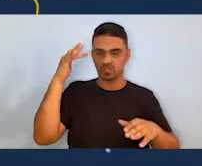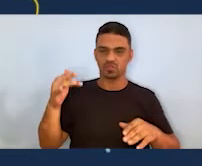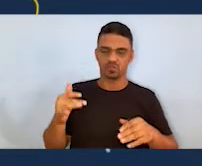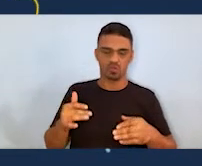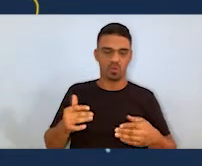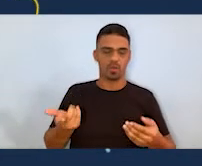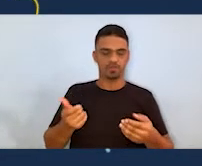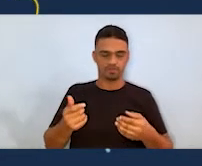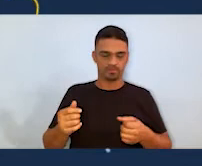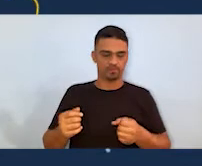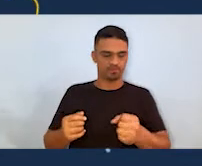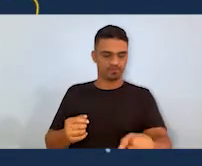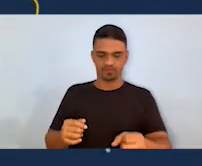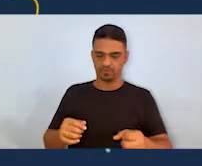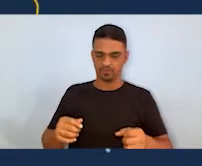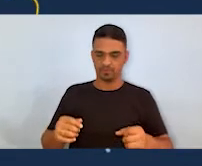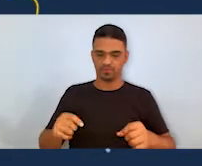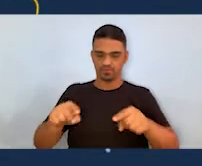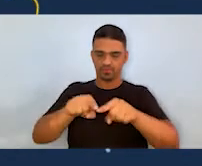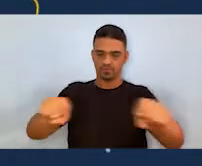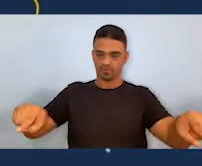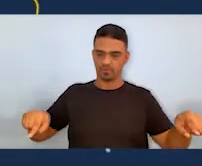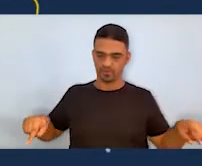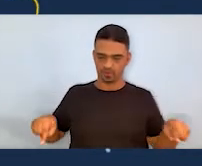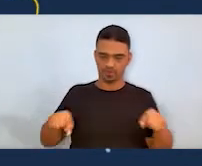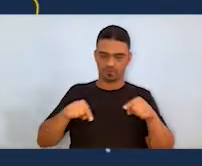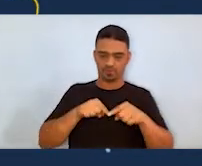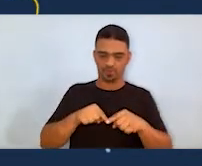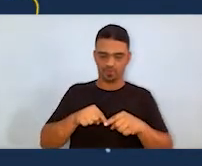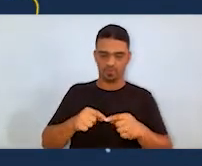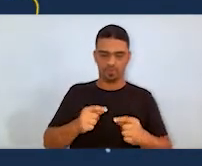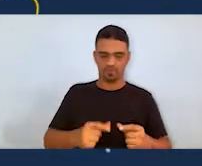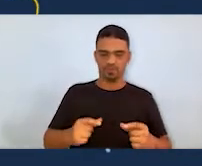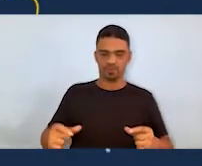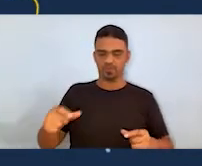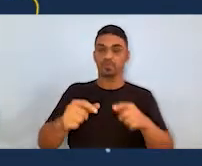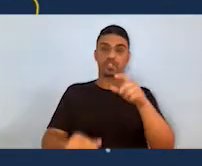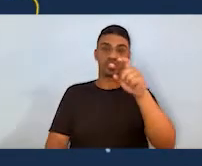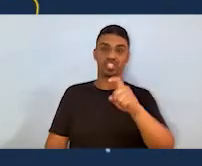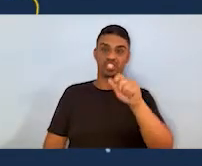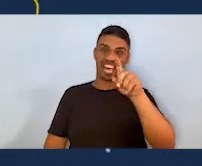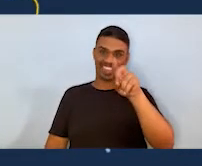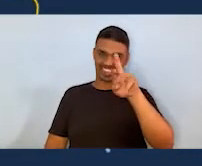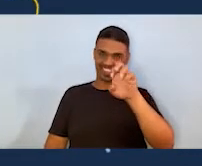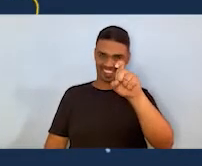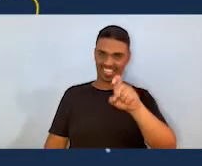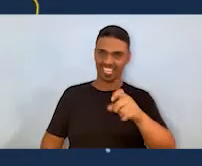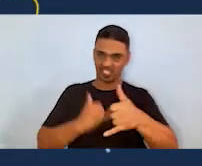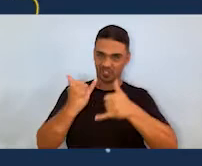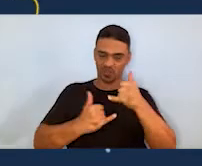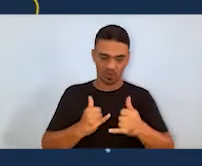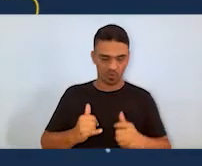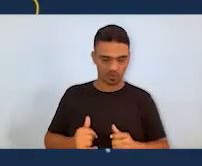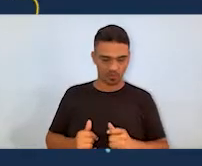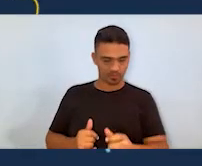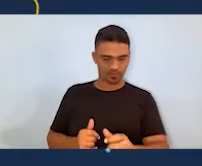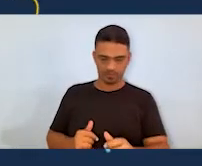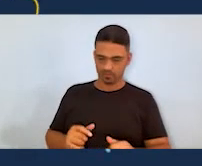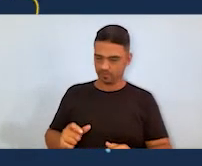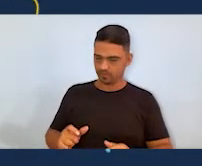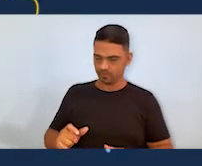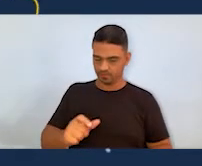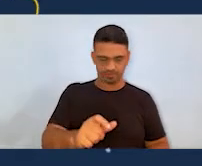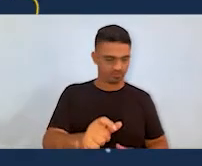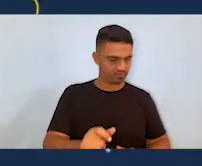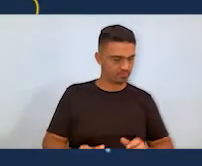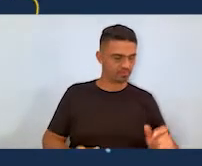xadrez na cabeça dela. Bom, eu sou autista também, então muitas vezes eu faço pixel art na minha cabeça. Então eu tô andando na